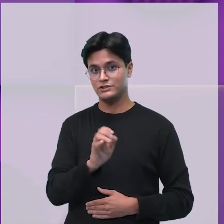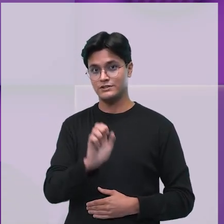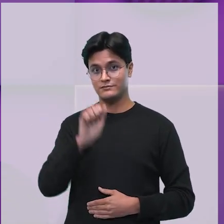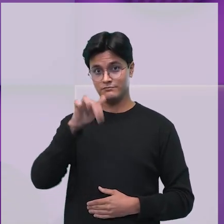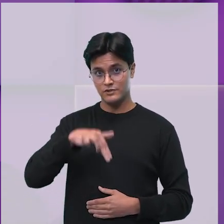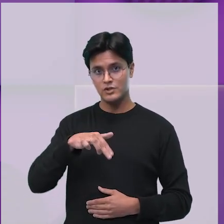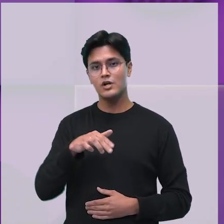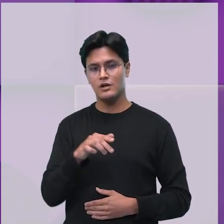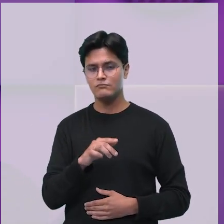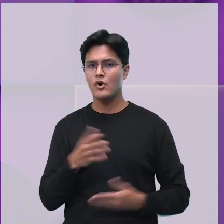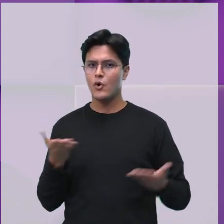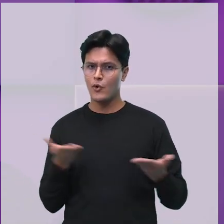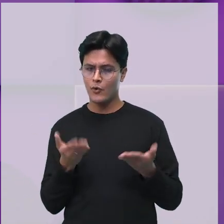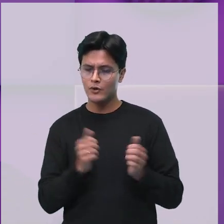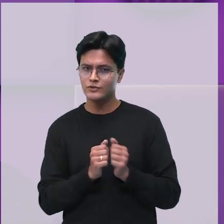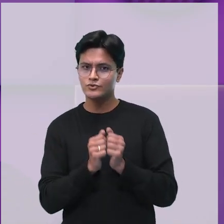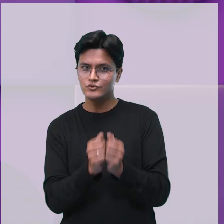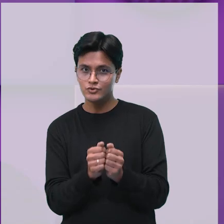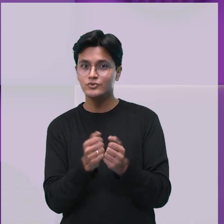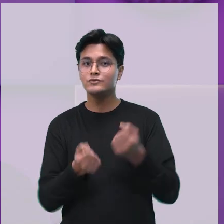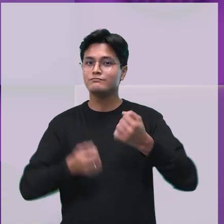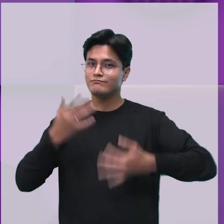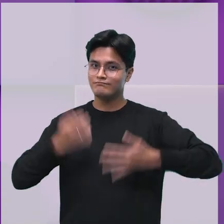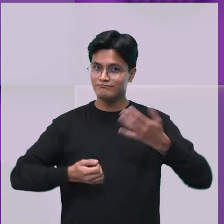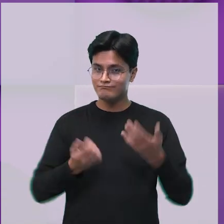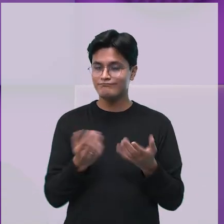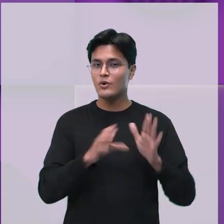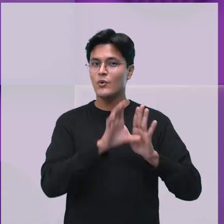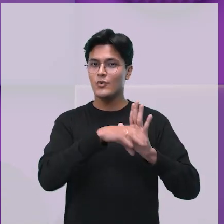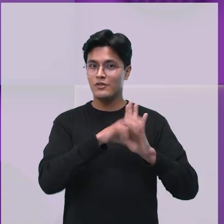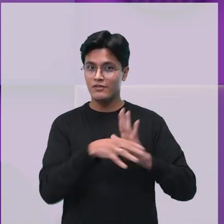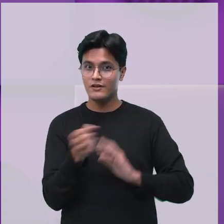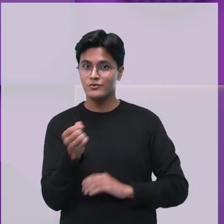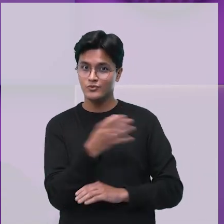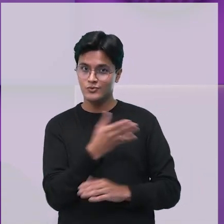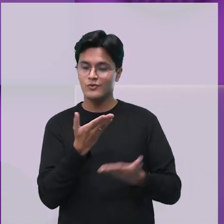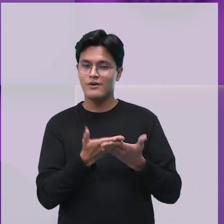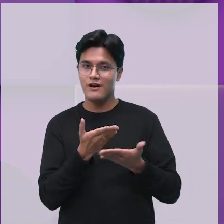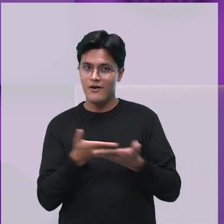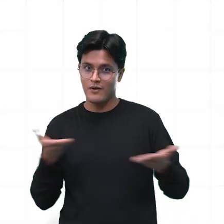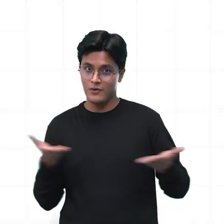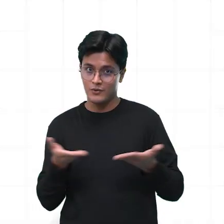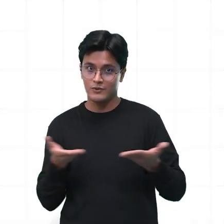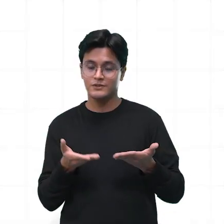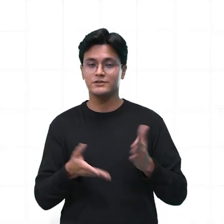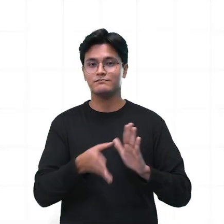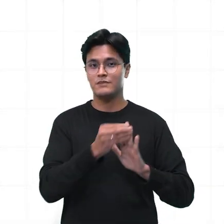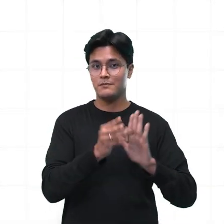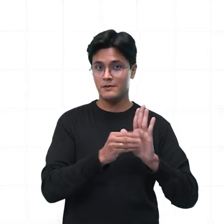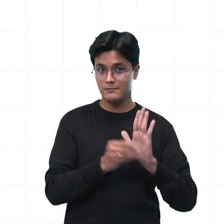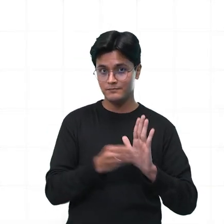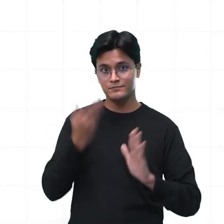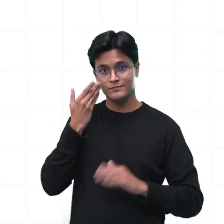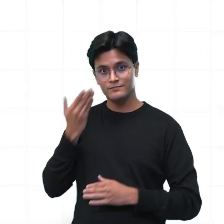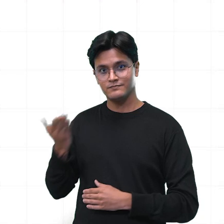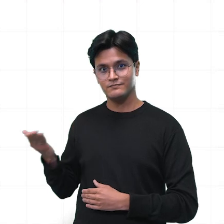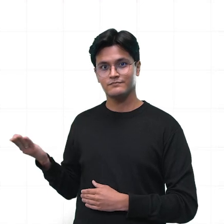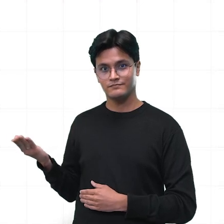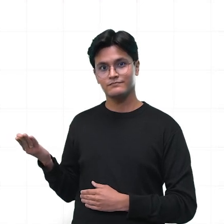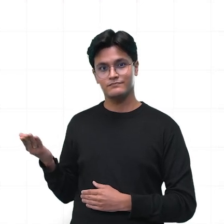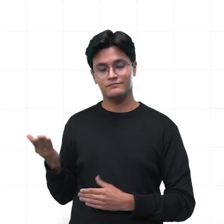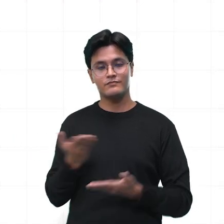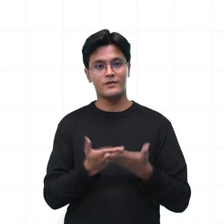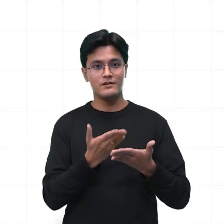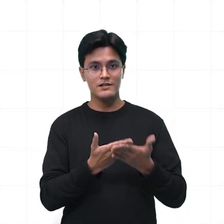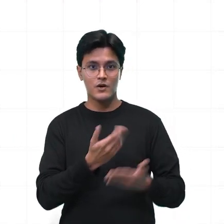e juntos nós iremos abordar um novo conceito nessa nossa aula de hoje vamos a ele aí está aula de número